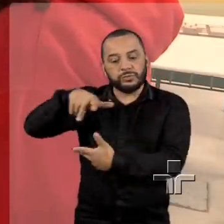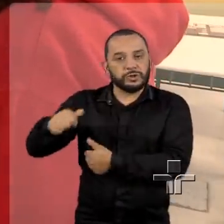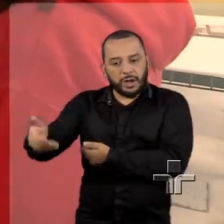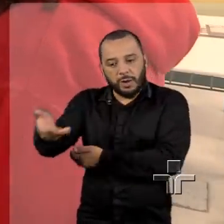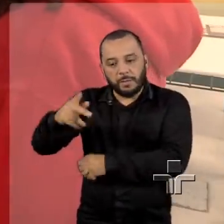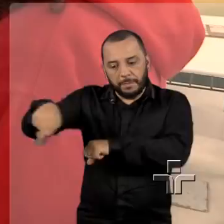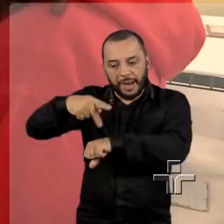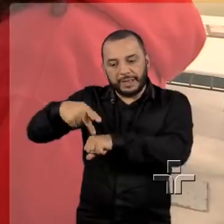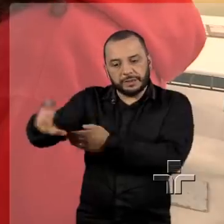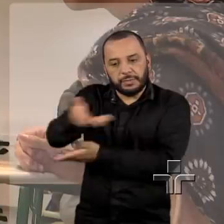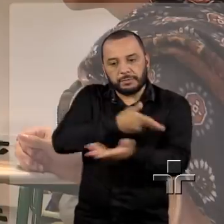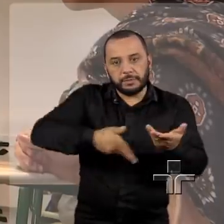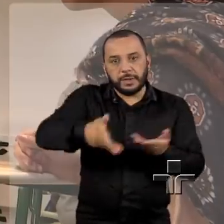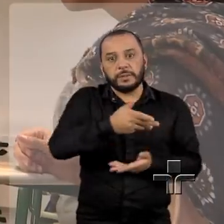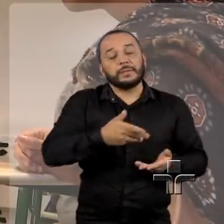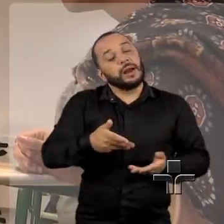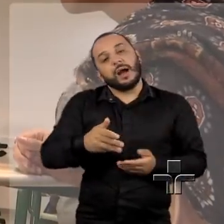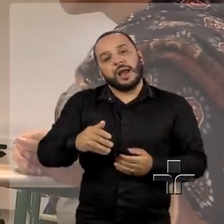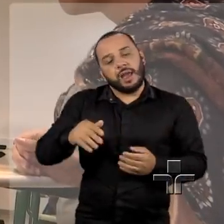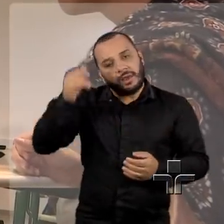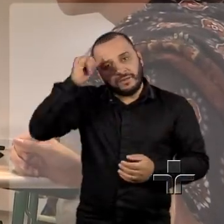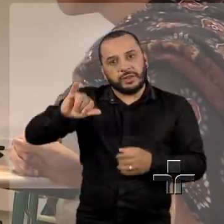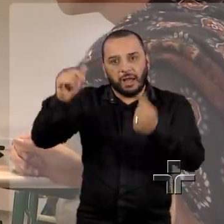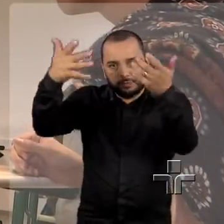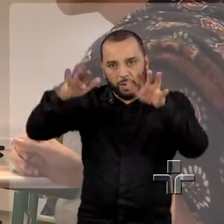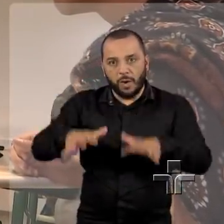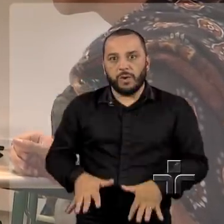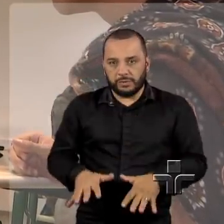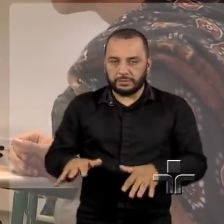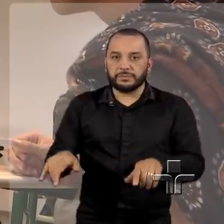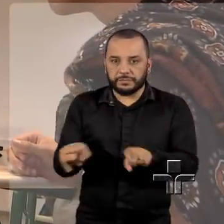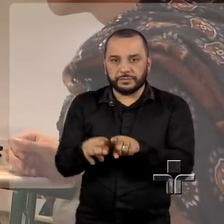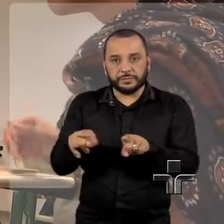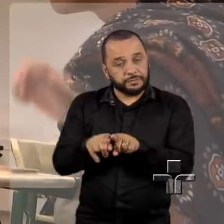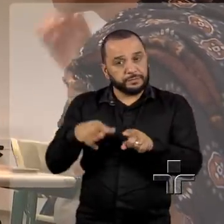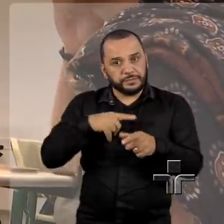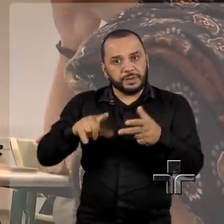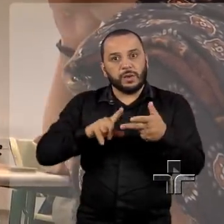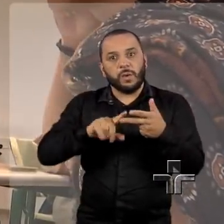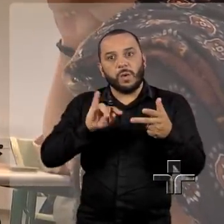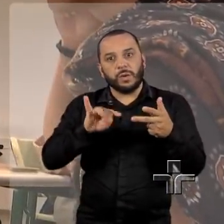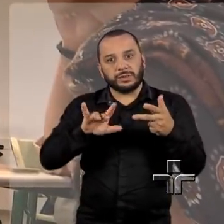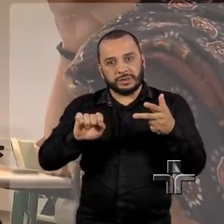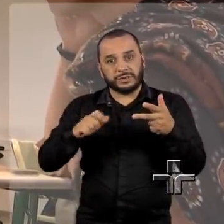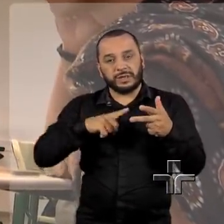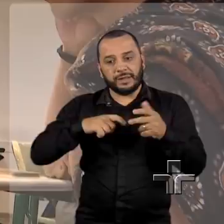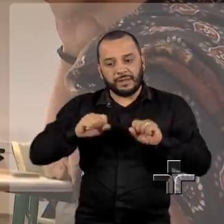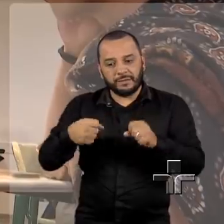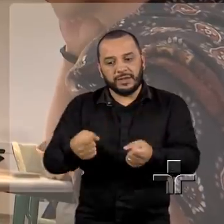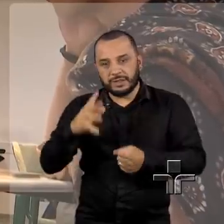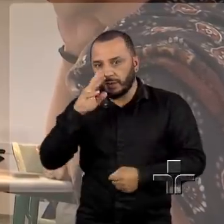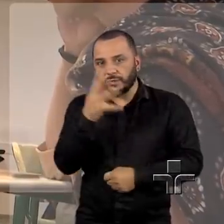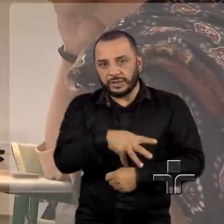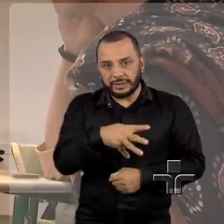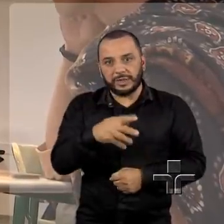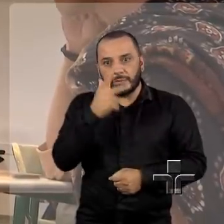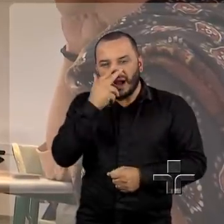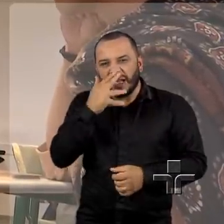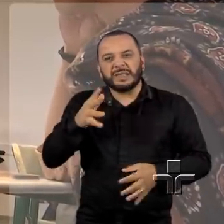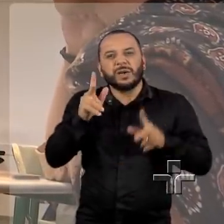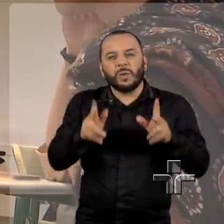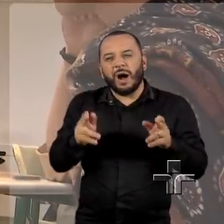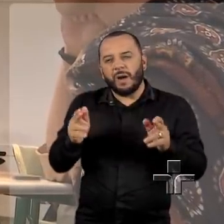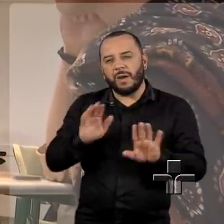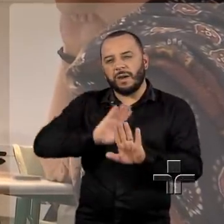um desastre cósmico. Corte Simulator testa os participantes como defesa e acusação na simulação de um